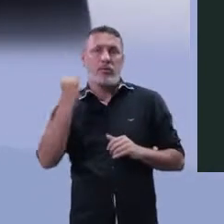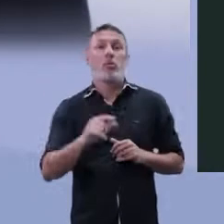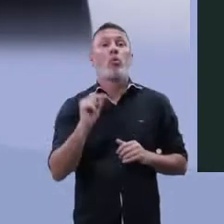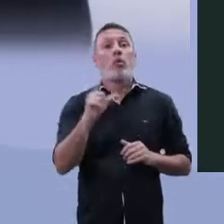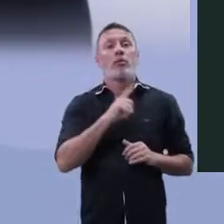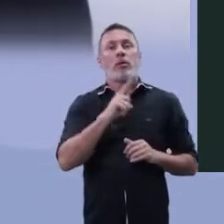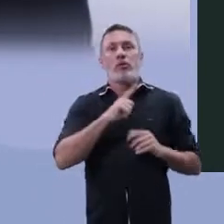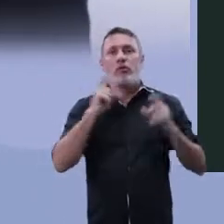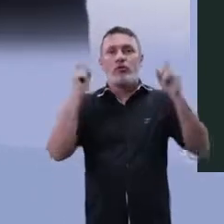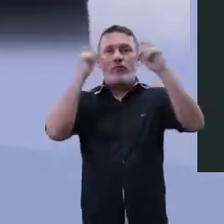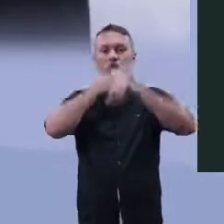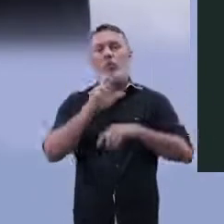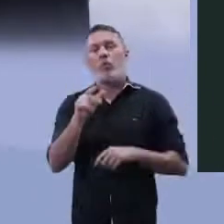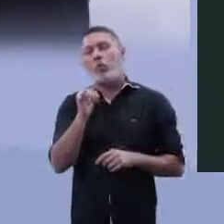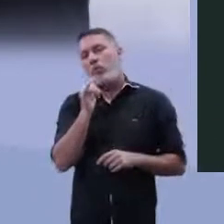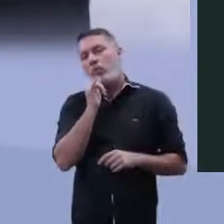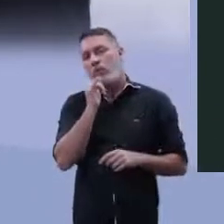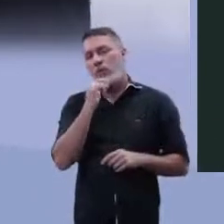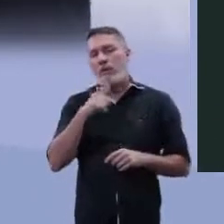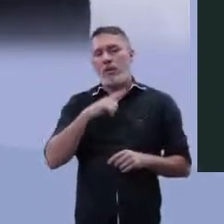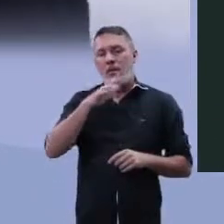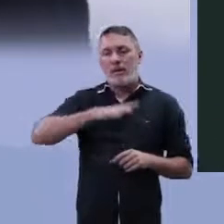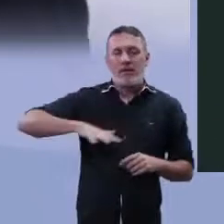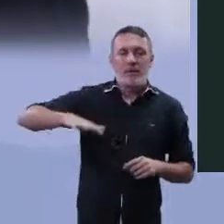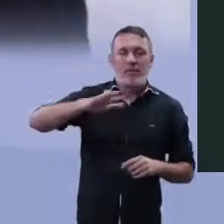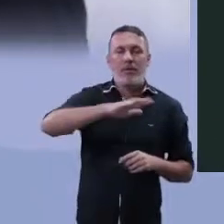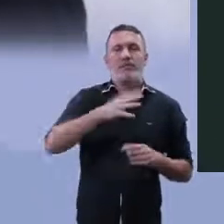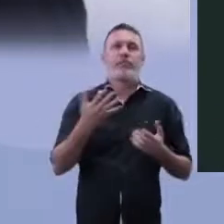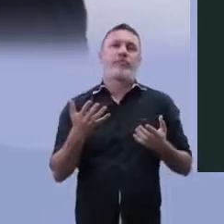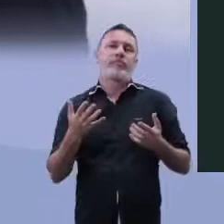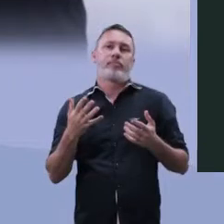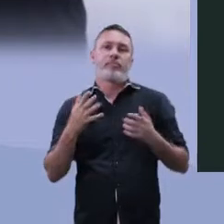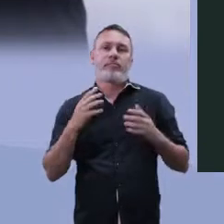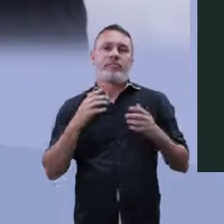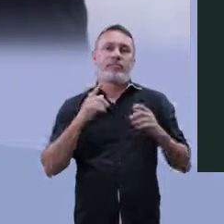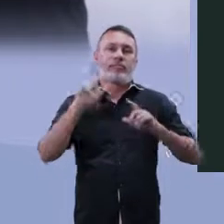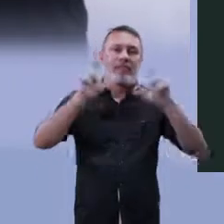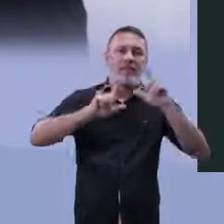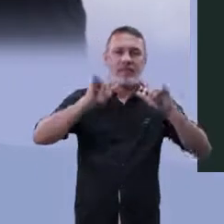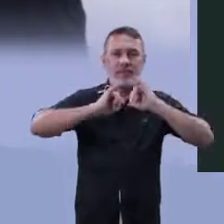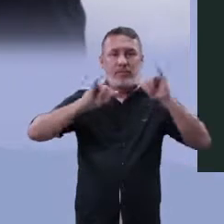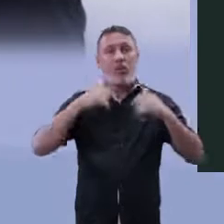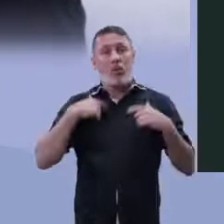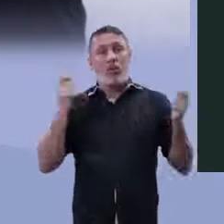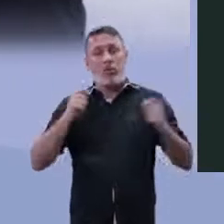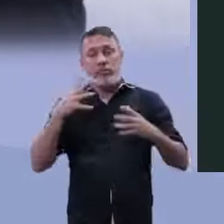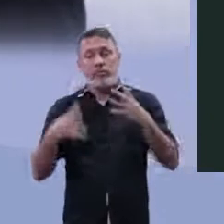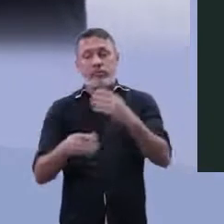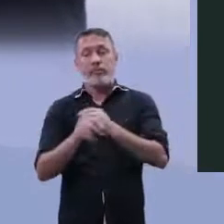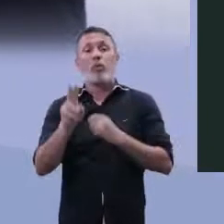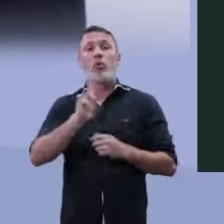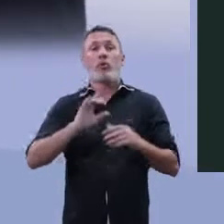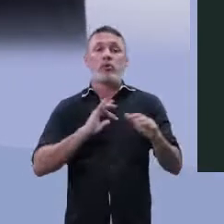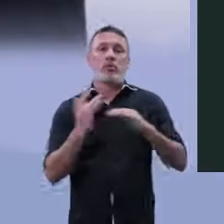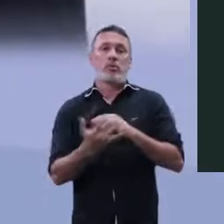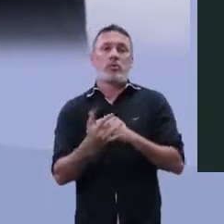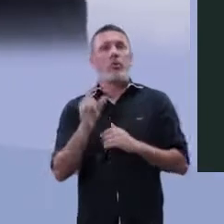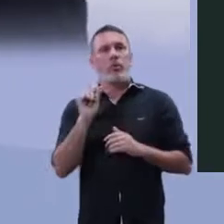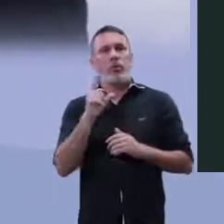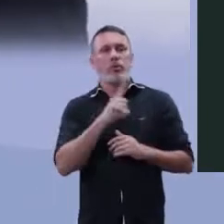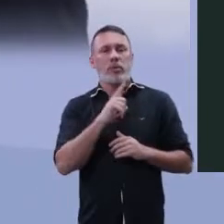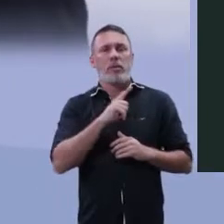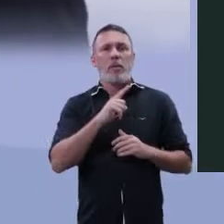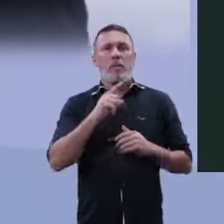fonte de divulgação. O que teria dificuldade, por exemplo, de encontrar espaço na grande imprensa, na grande mídia, eu posso fazer uso das